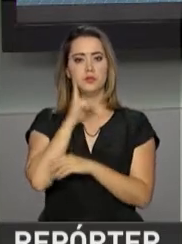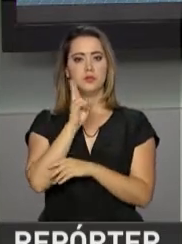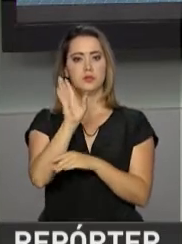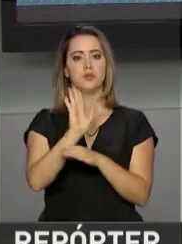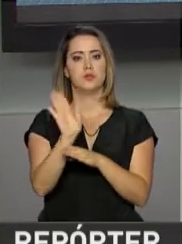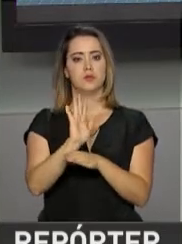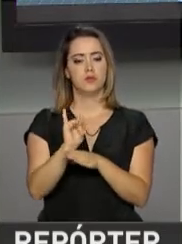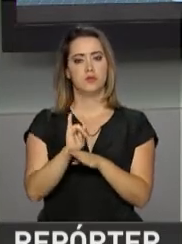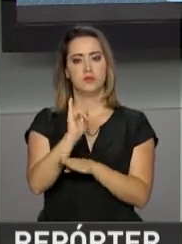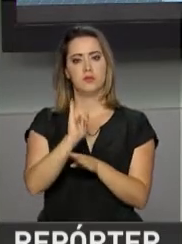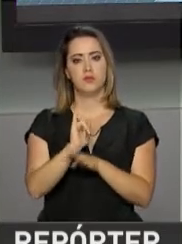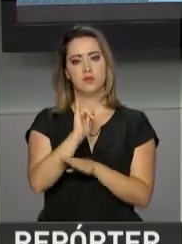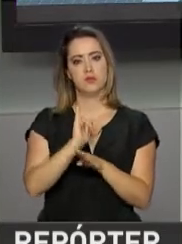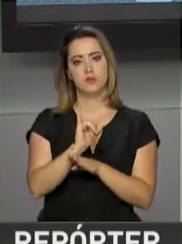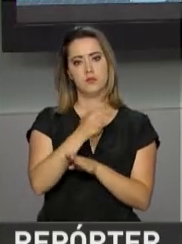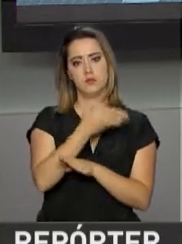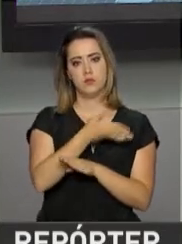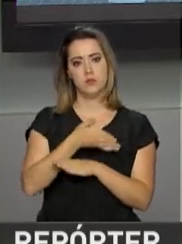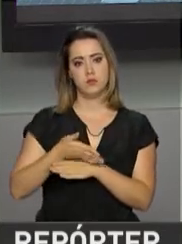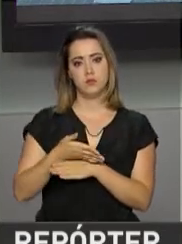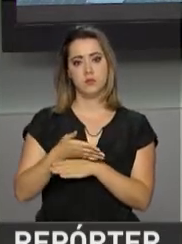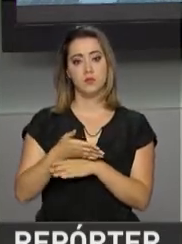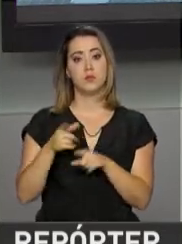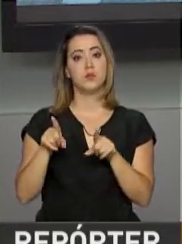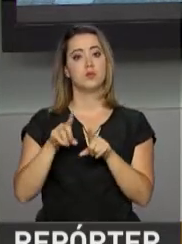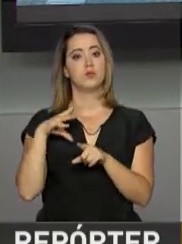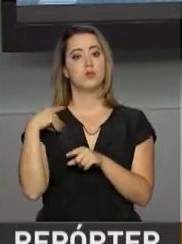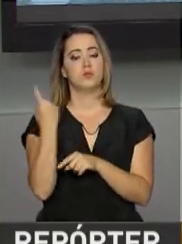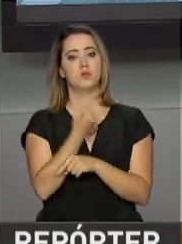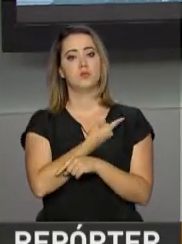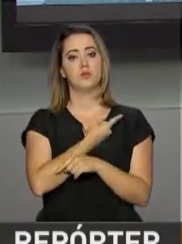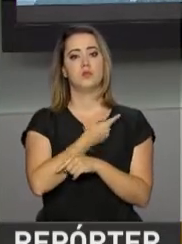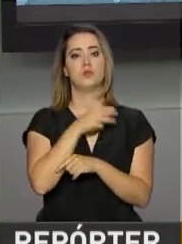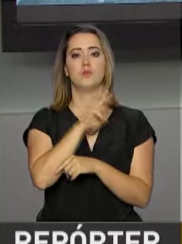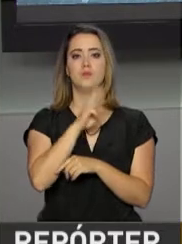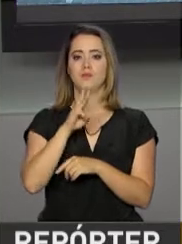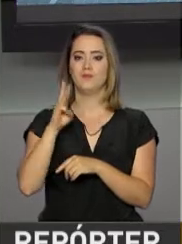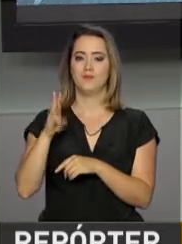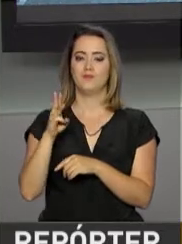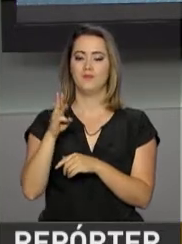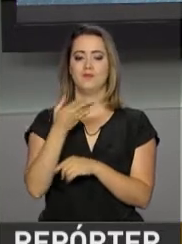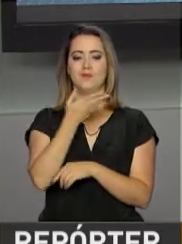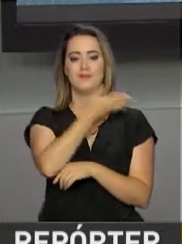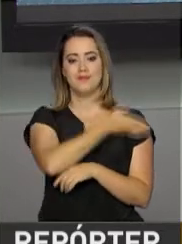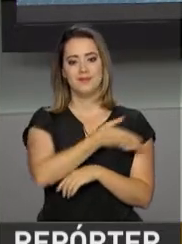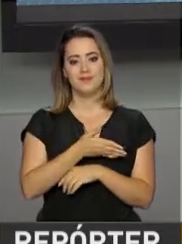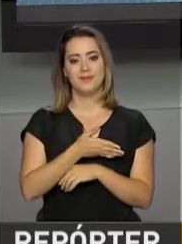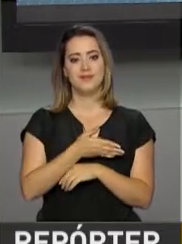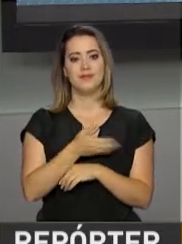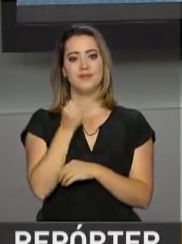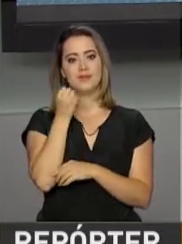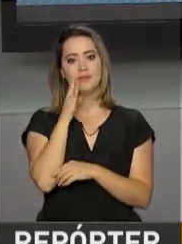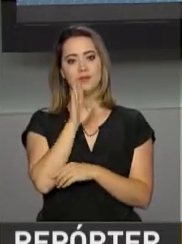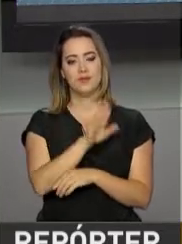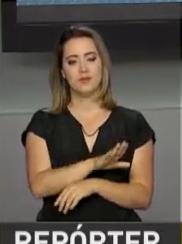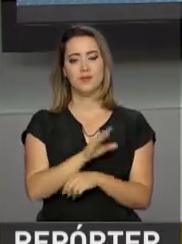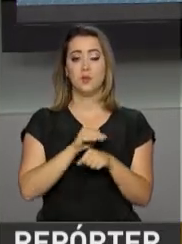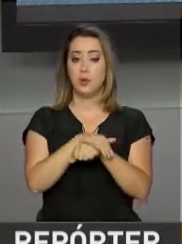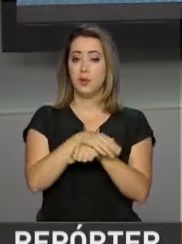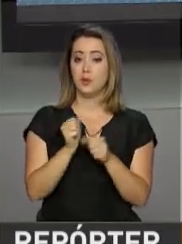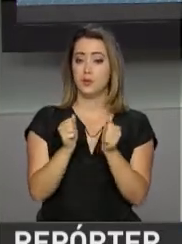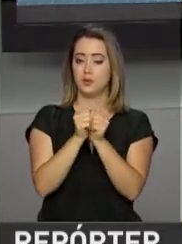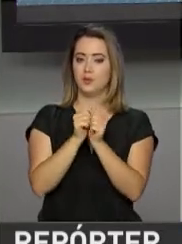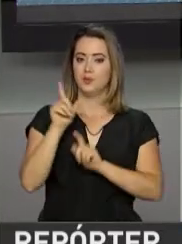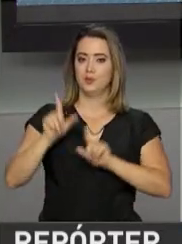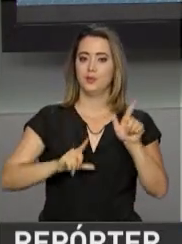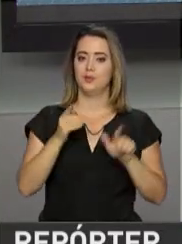você pode rever as reportagens no youtube e toda a nossa programação está disponível na internet uma boa noite pra